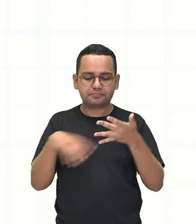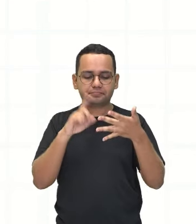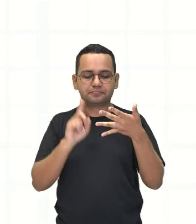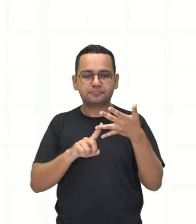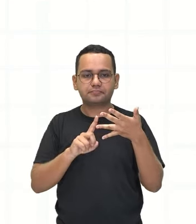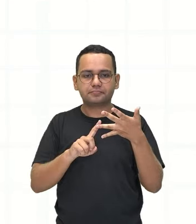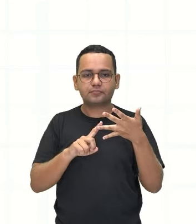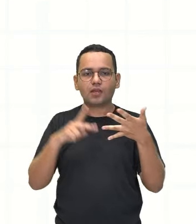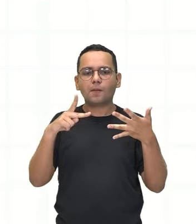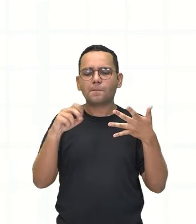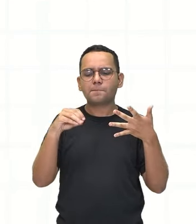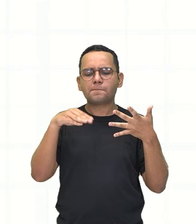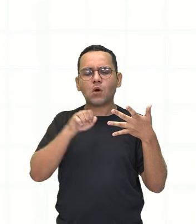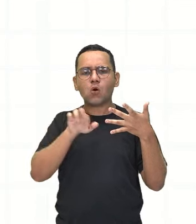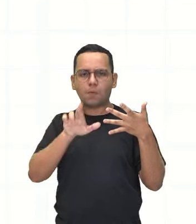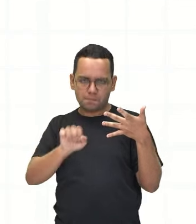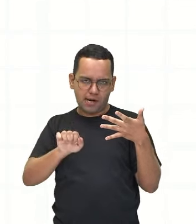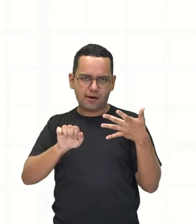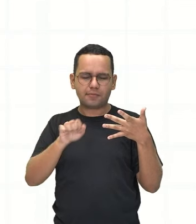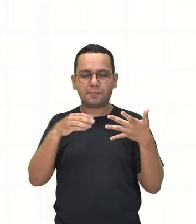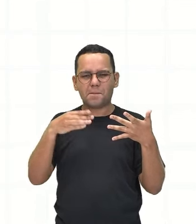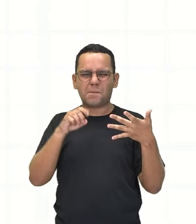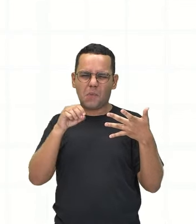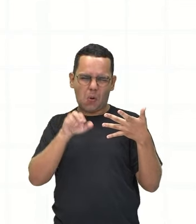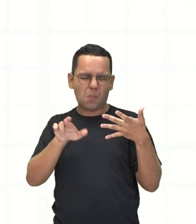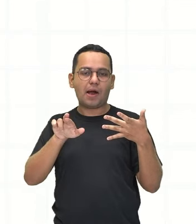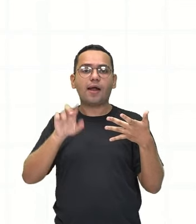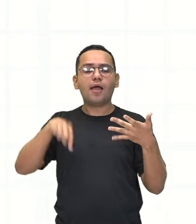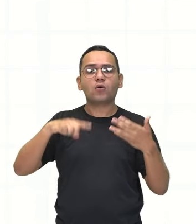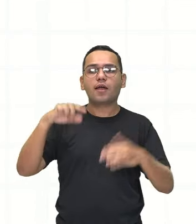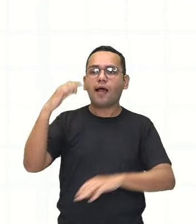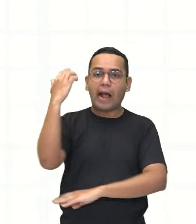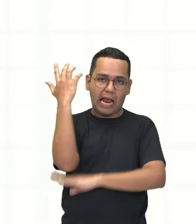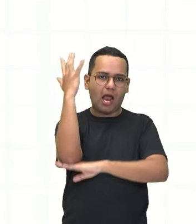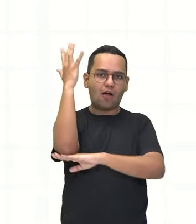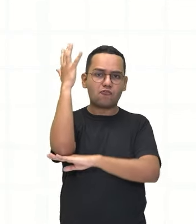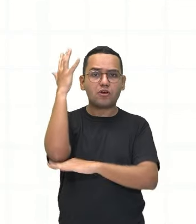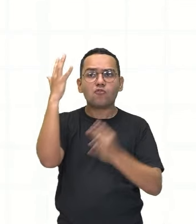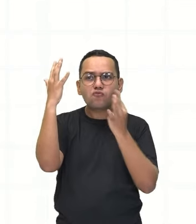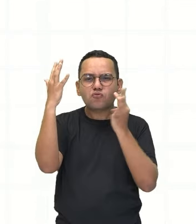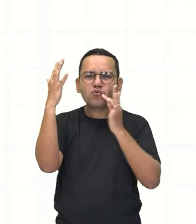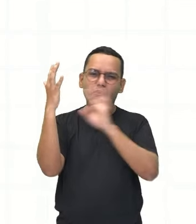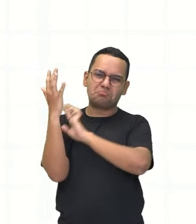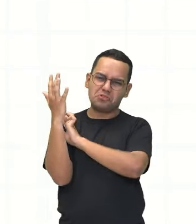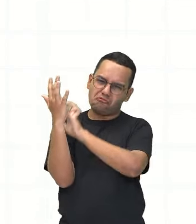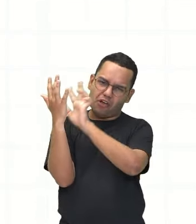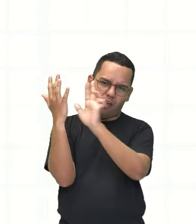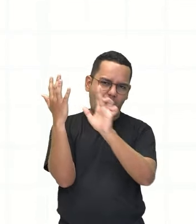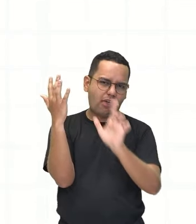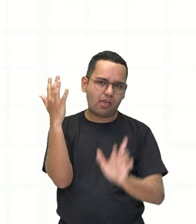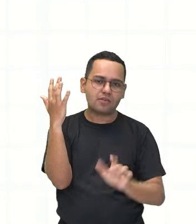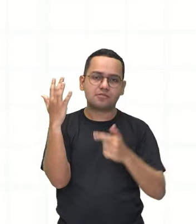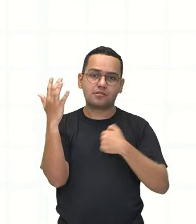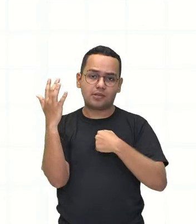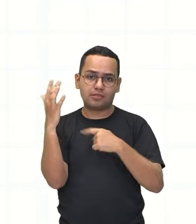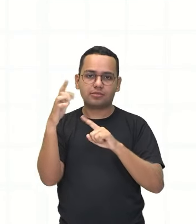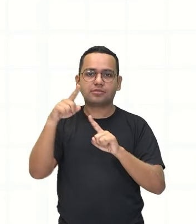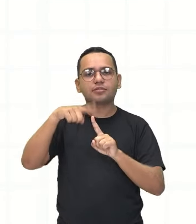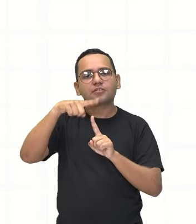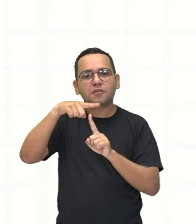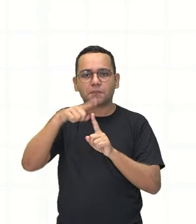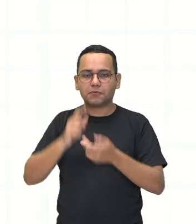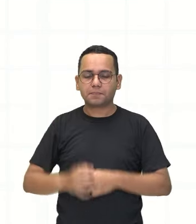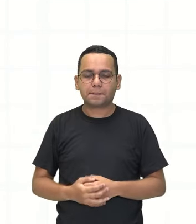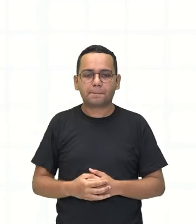pomar significa árvores frutíferas, diversas árvores frutíferas que estão ali naquele